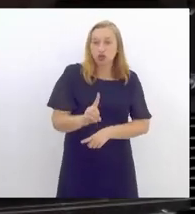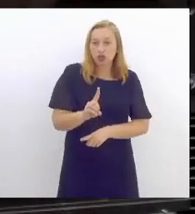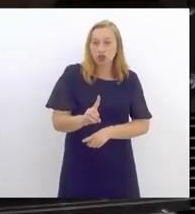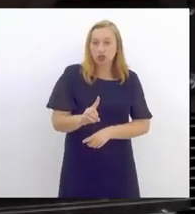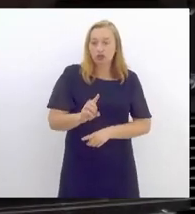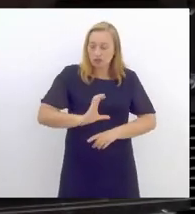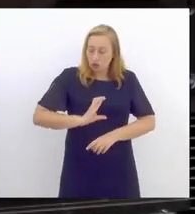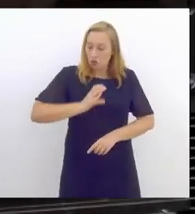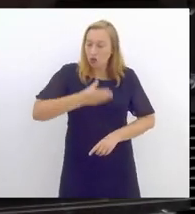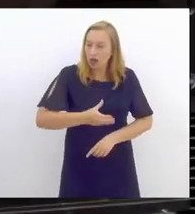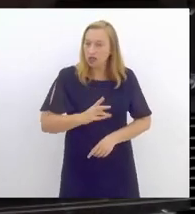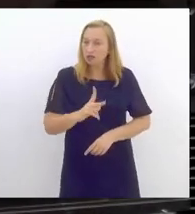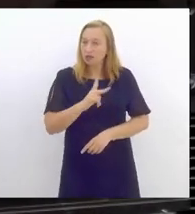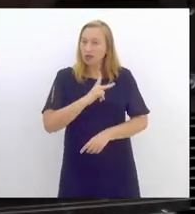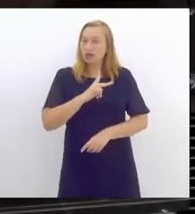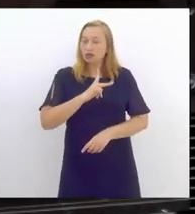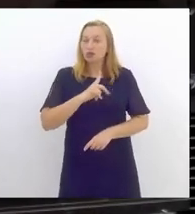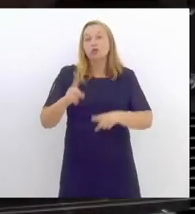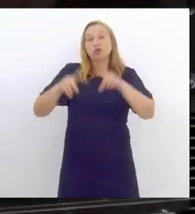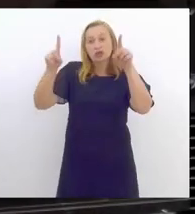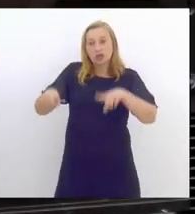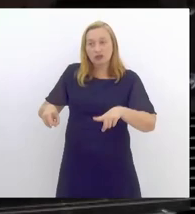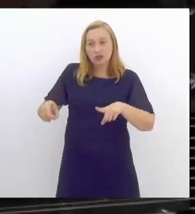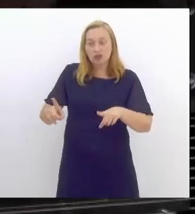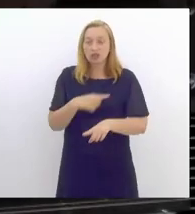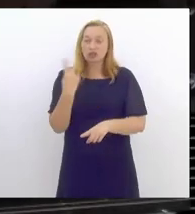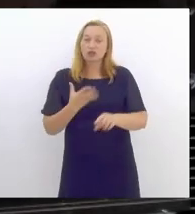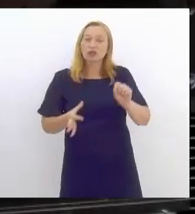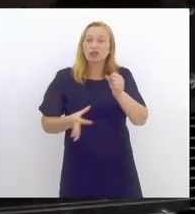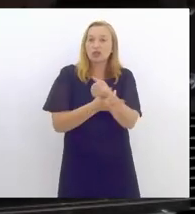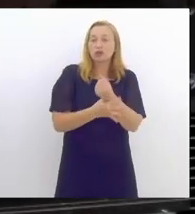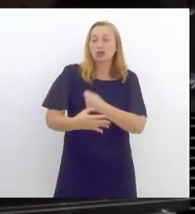si mesmo são os servidores da nossa segurança pública.